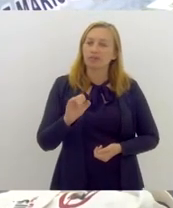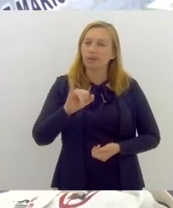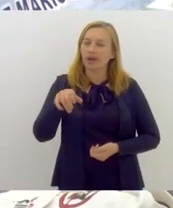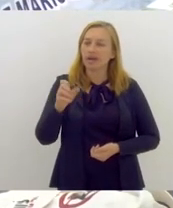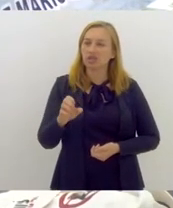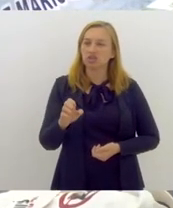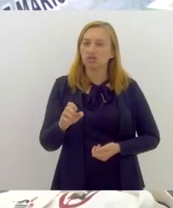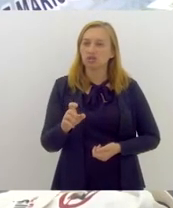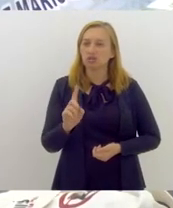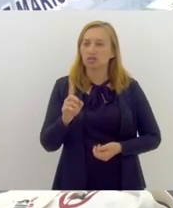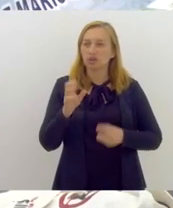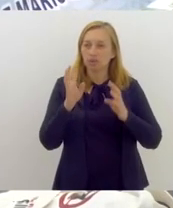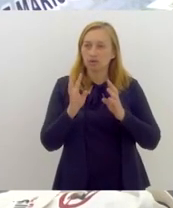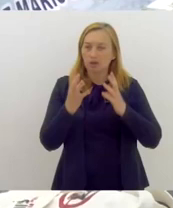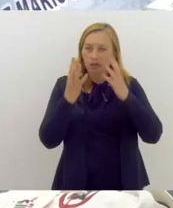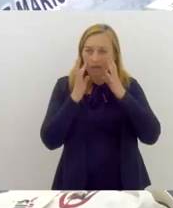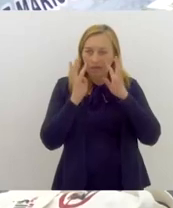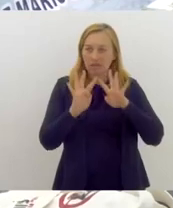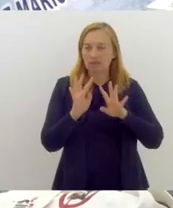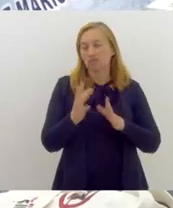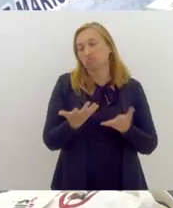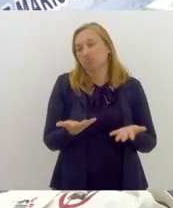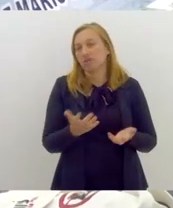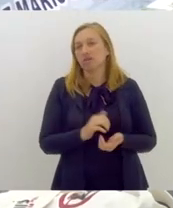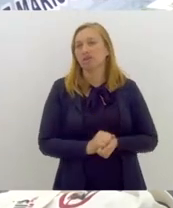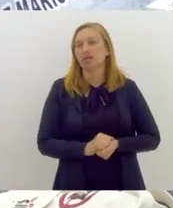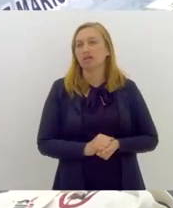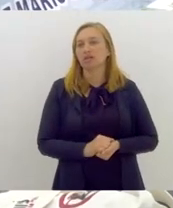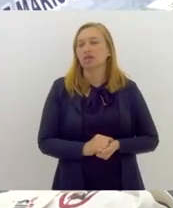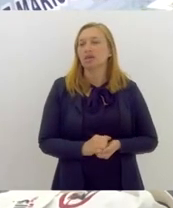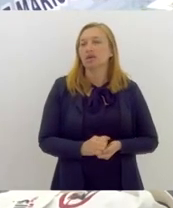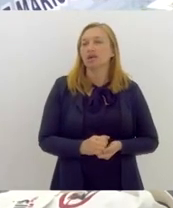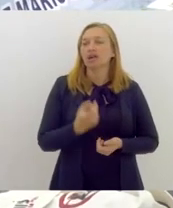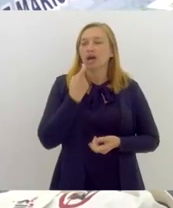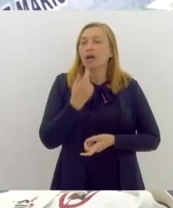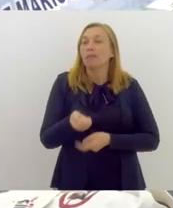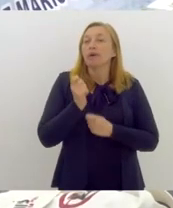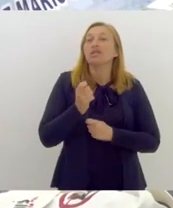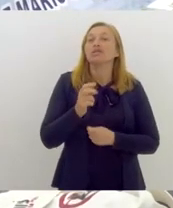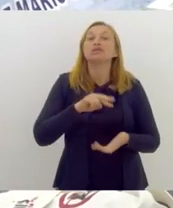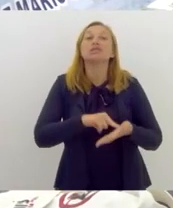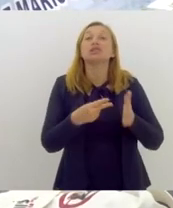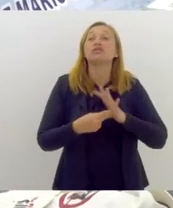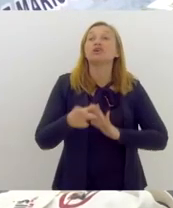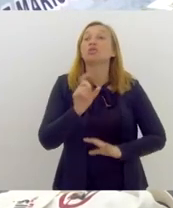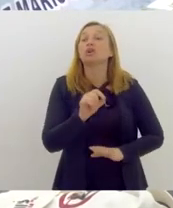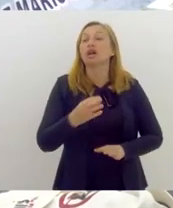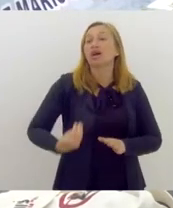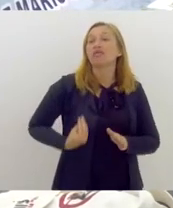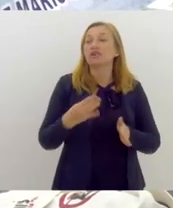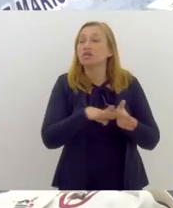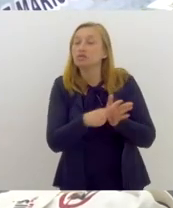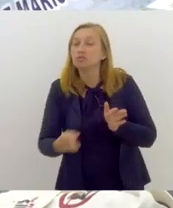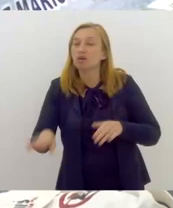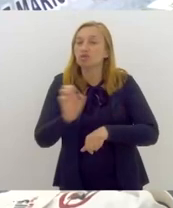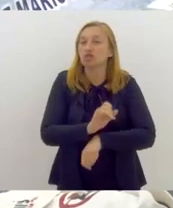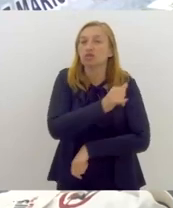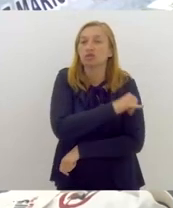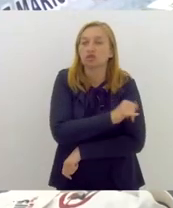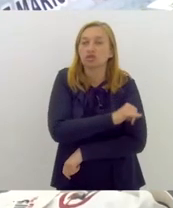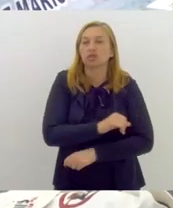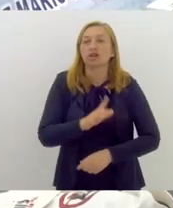né deveria ter sido ouvida porque ele é capesca a pesca significa o quê a vida marinha no estado do Rio de Janeiro